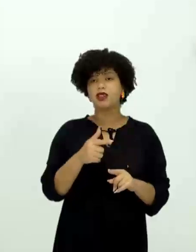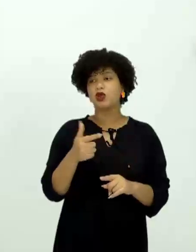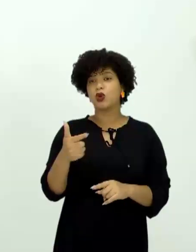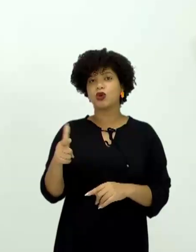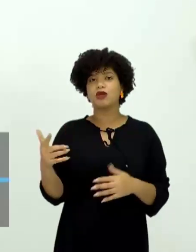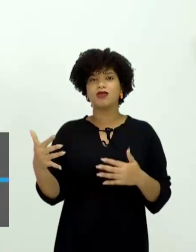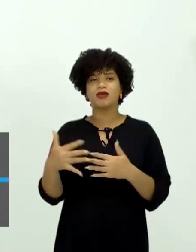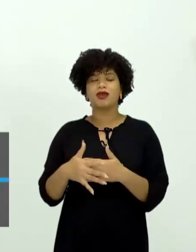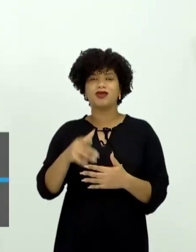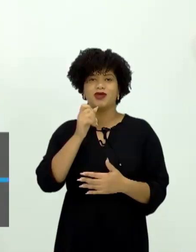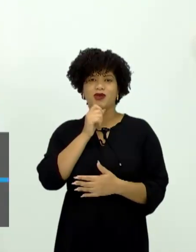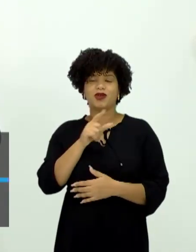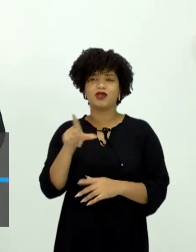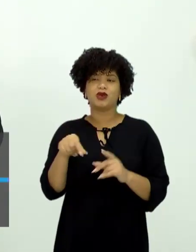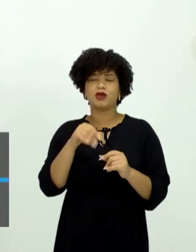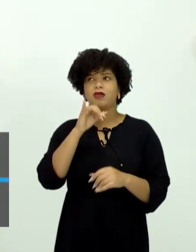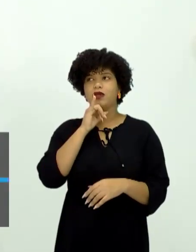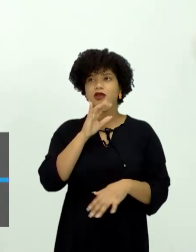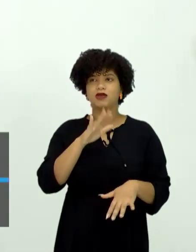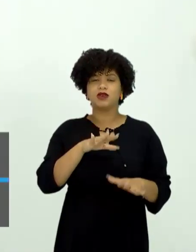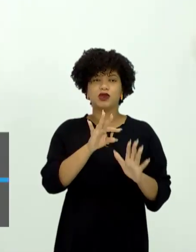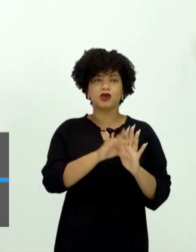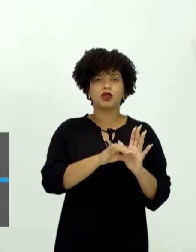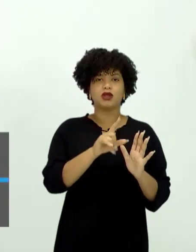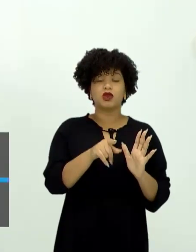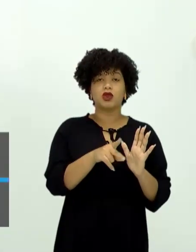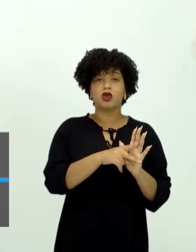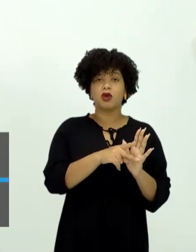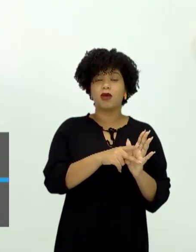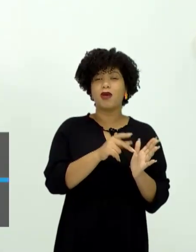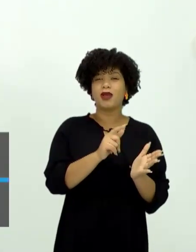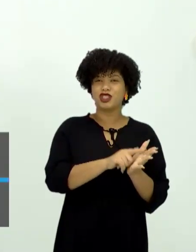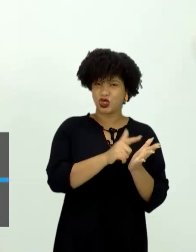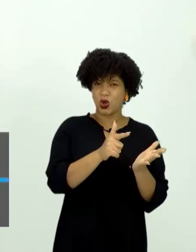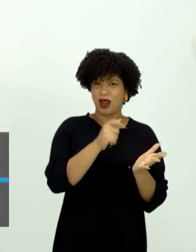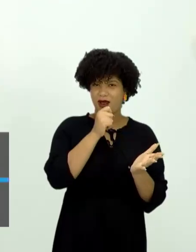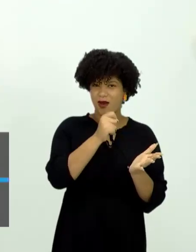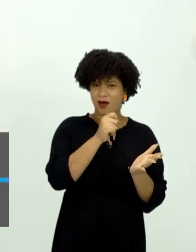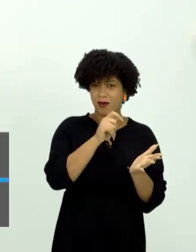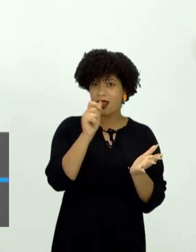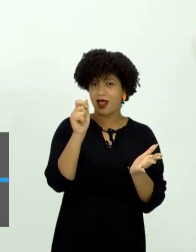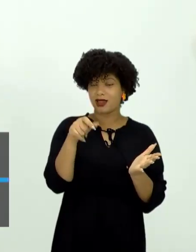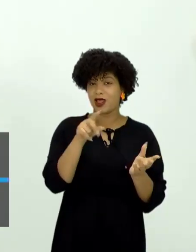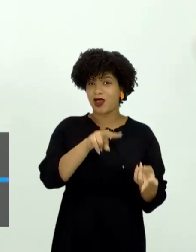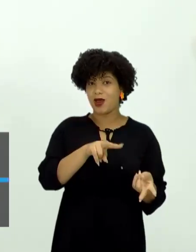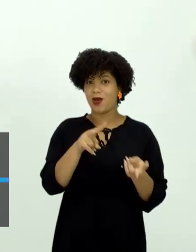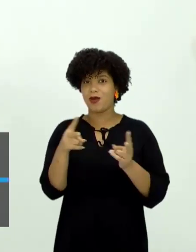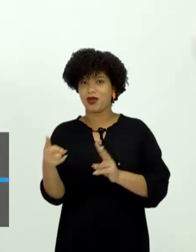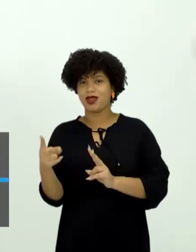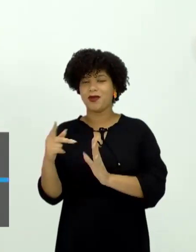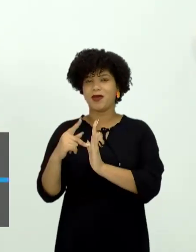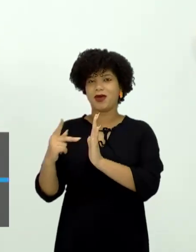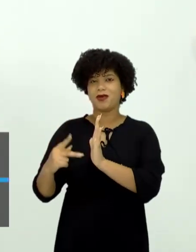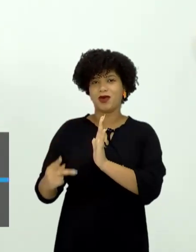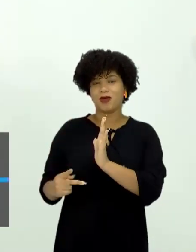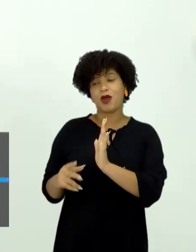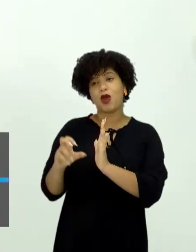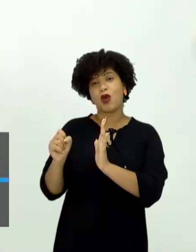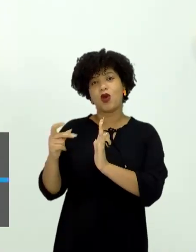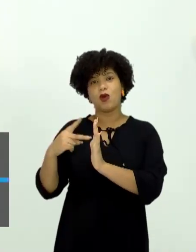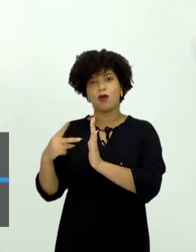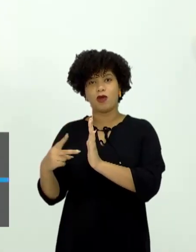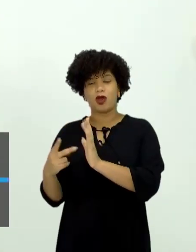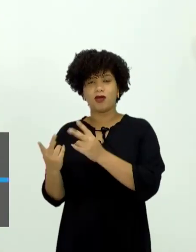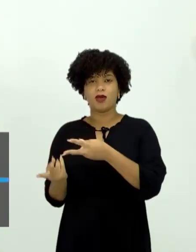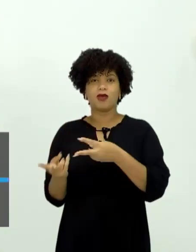exemplo, eu posso pegar um texto que era um texto jornalístico e a partir dele fazer um poema. Ou eu posso pegar um poema e a partir dele fazer